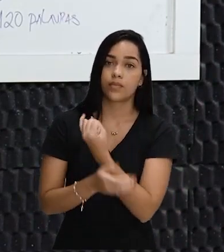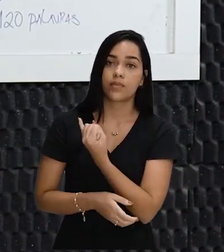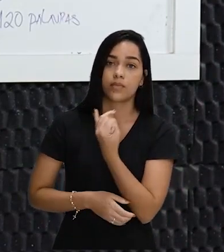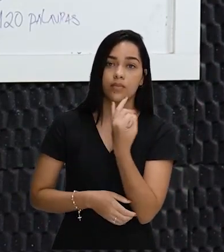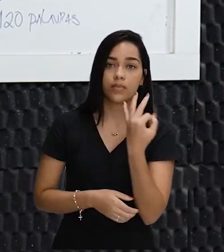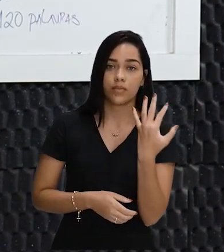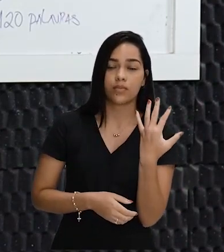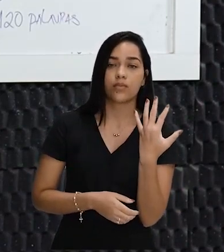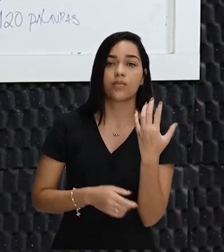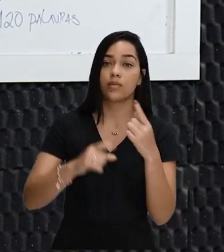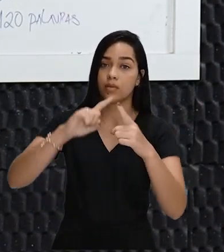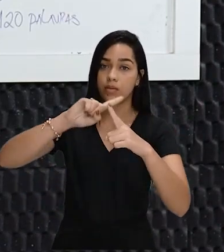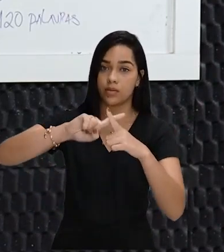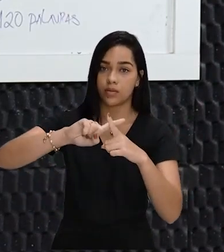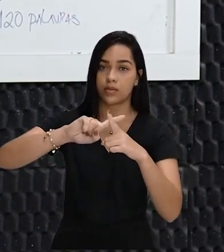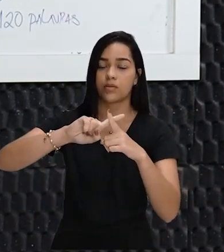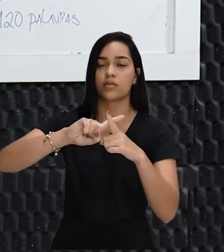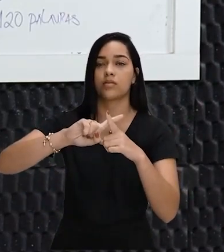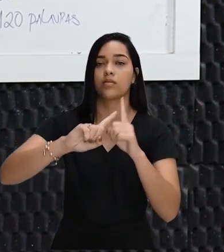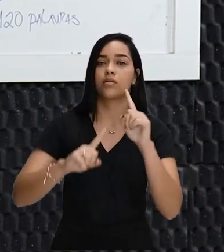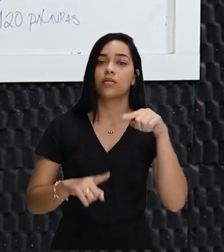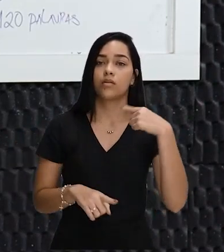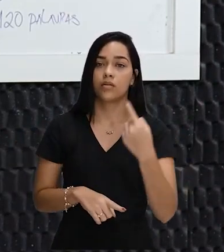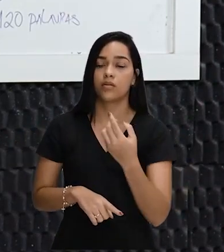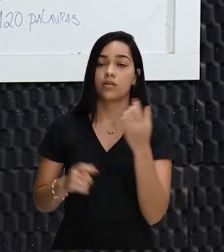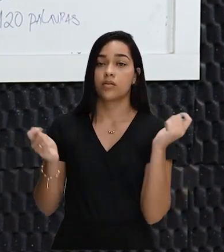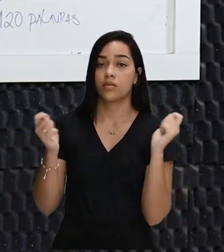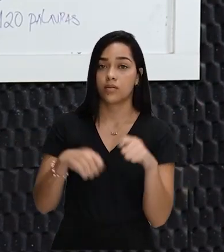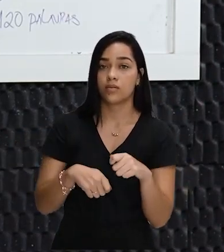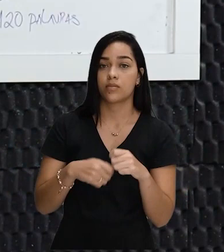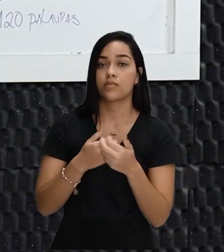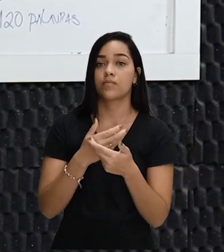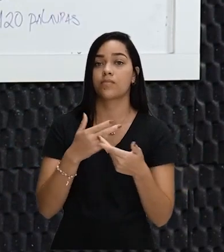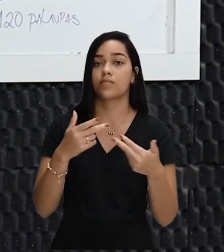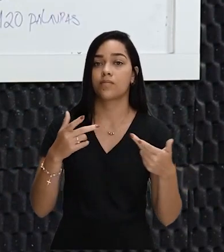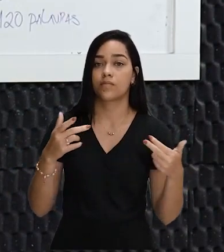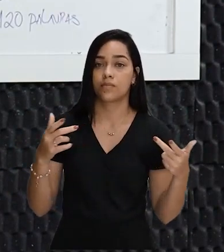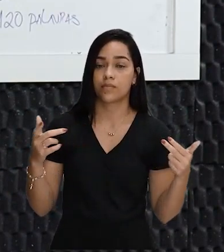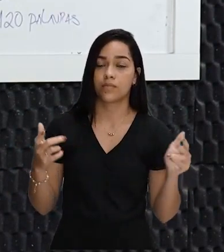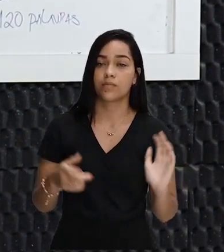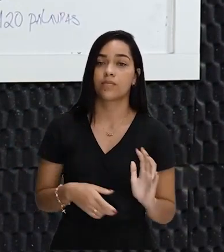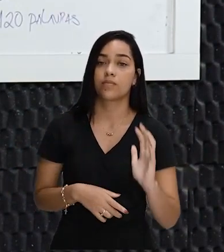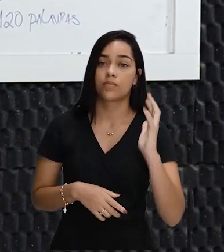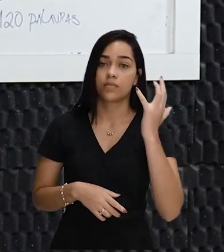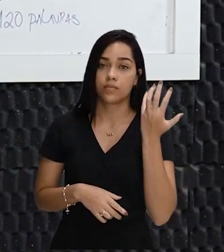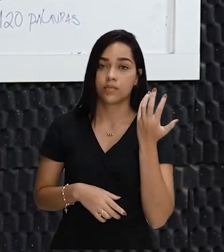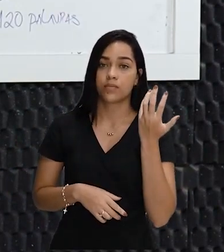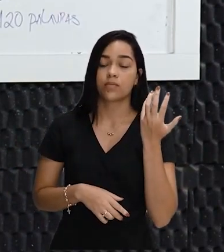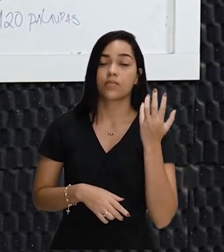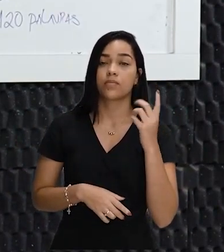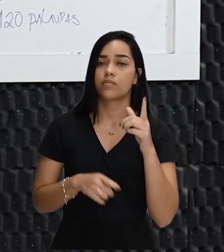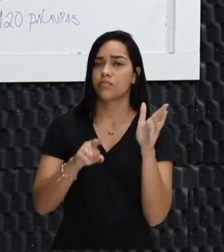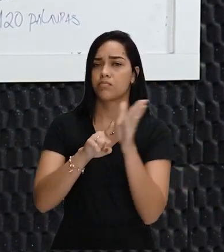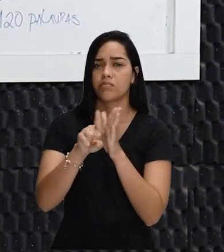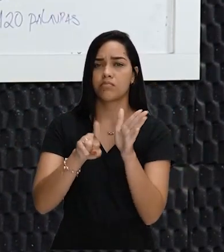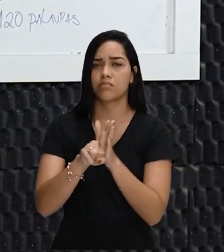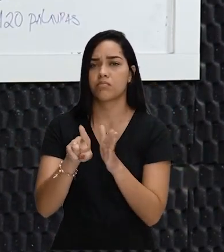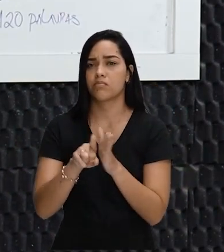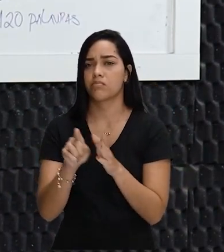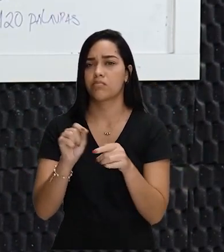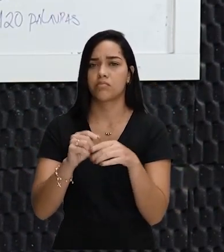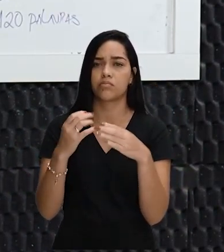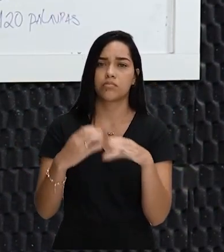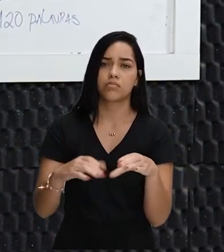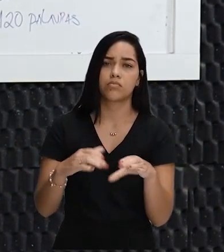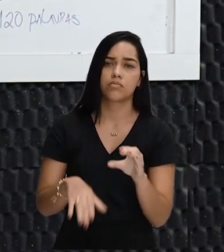da contagem na multiplicação de possibilidades são várias e várias situações tanto questões que você vai fazendo